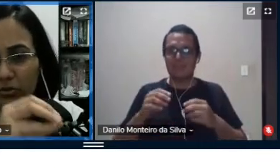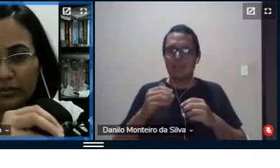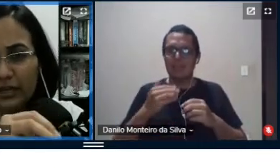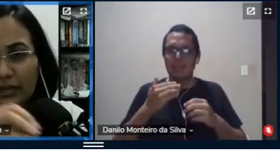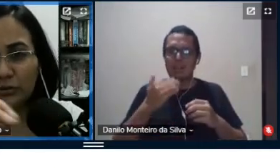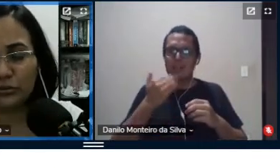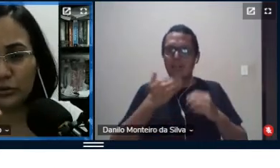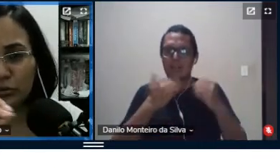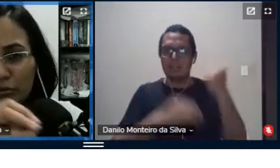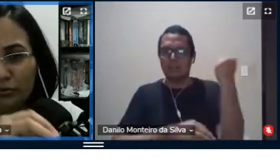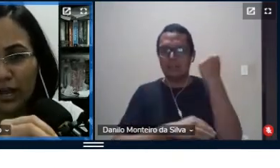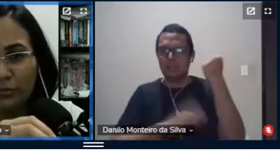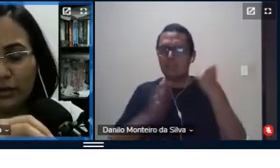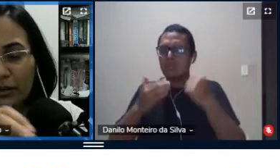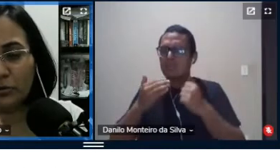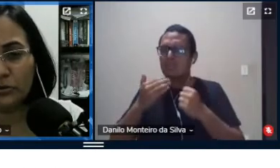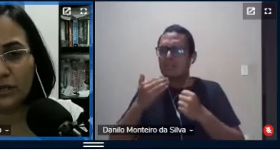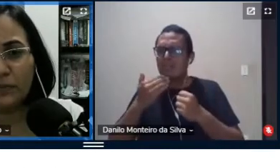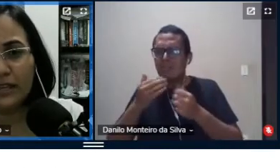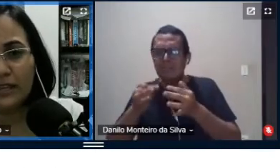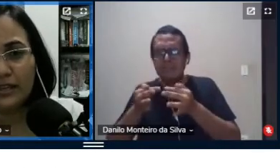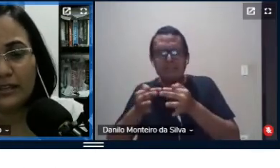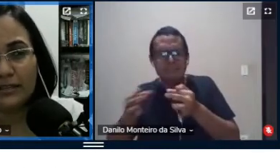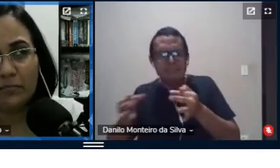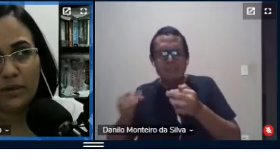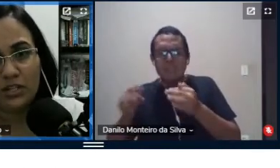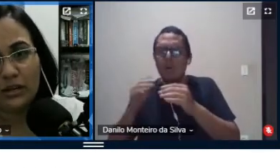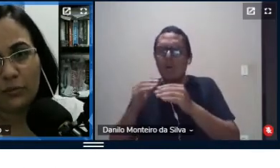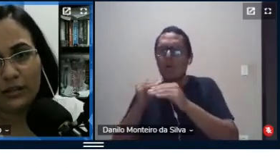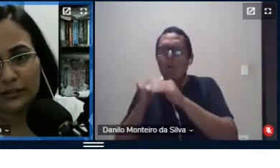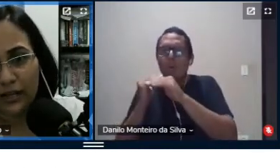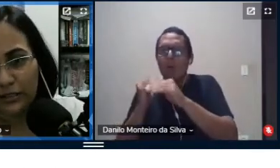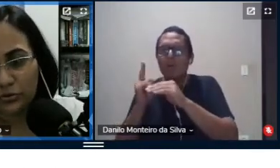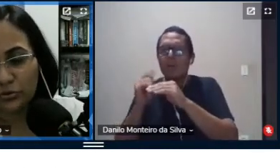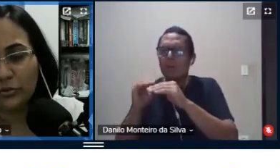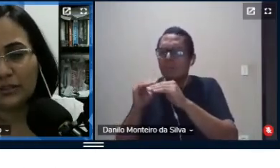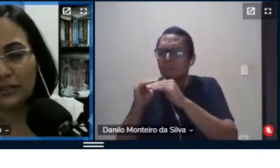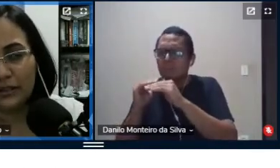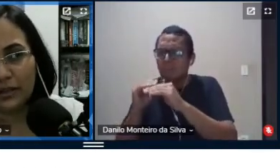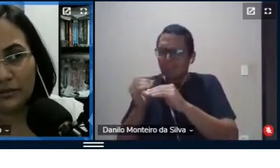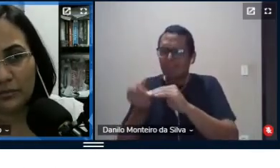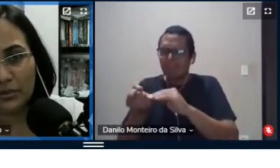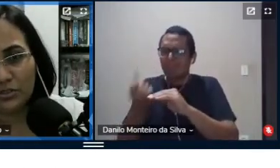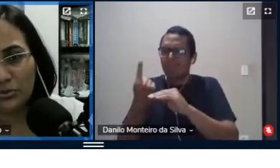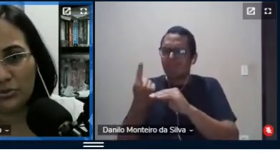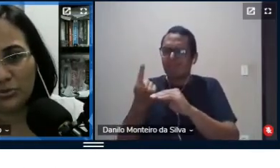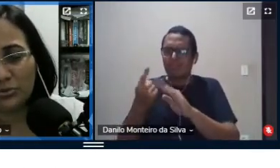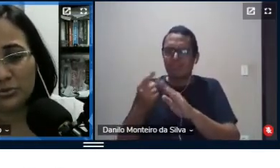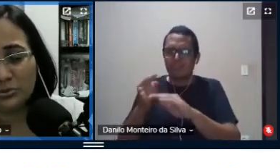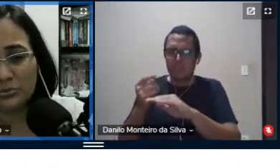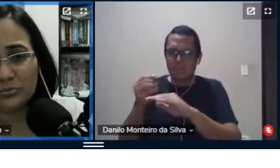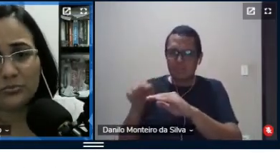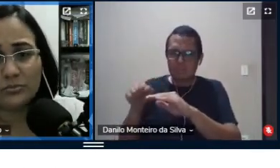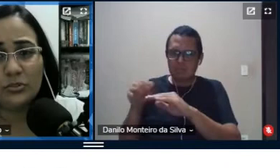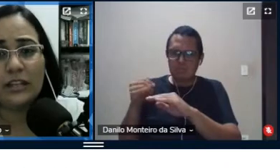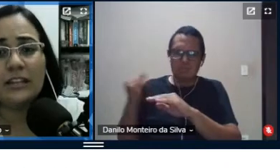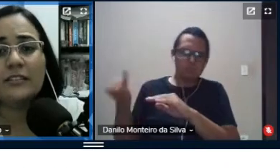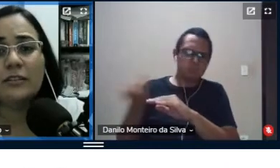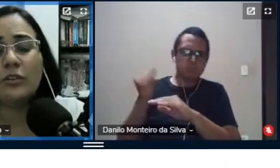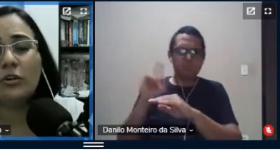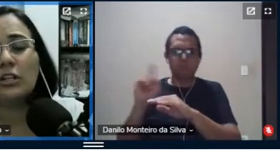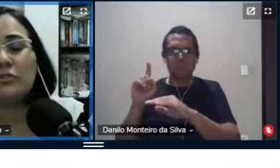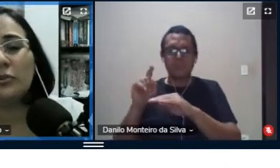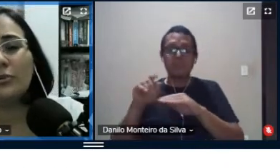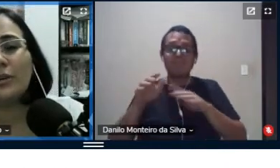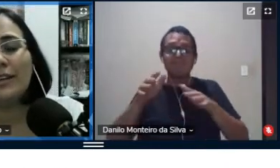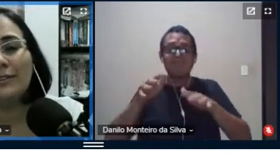seu processo, na sua fábrica ou não, depende da qualidade do seu material, depende dos